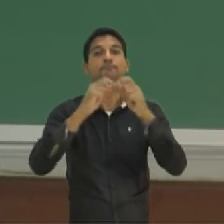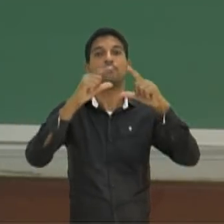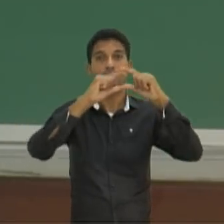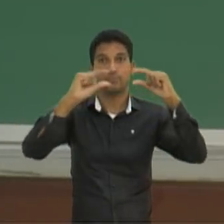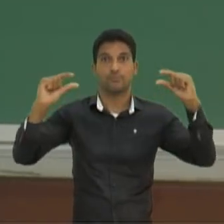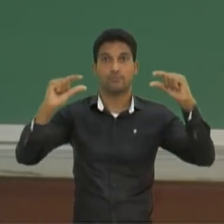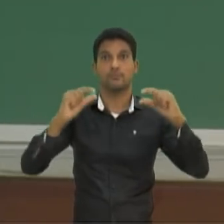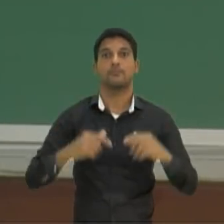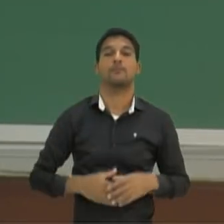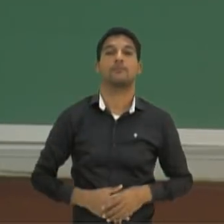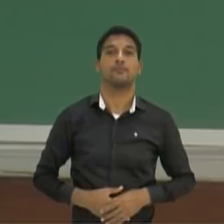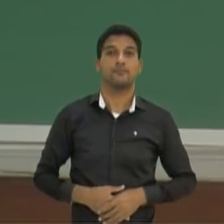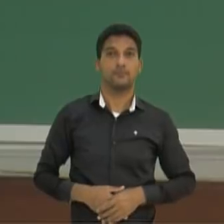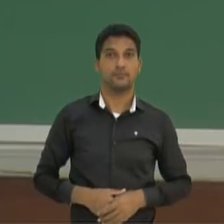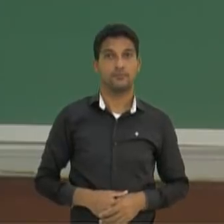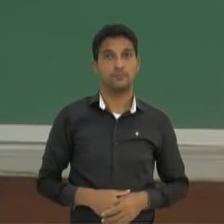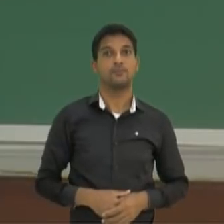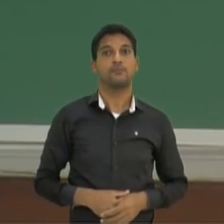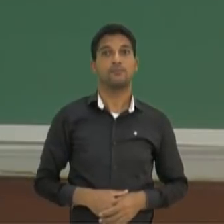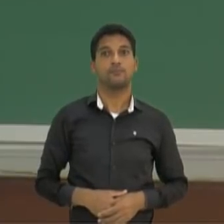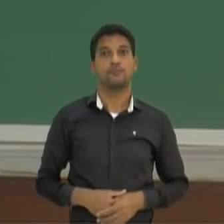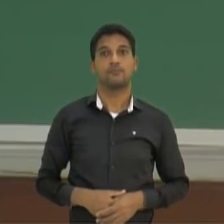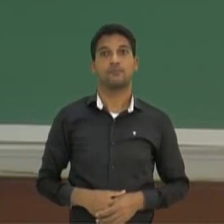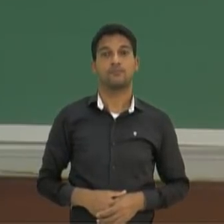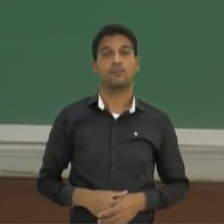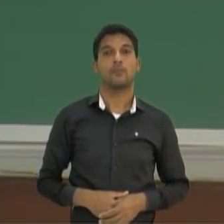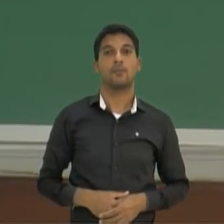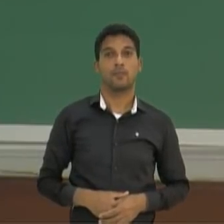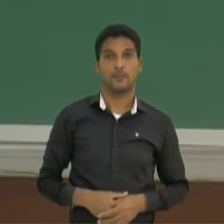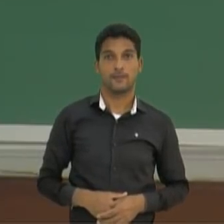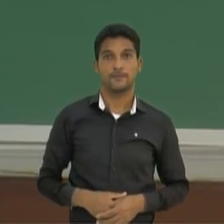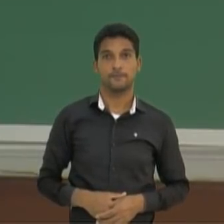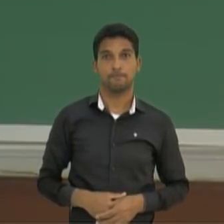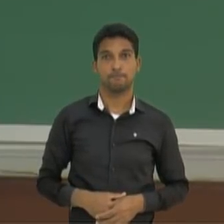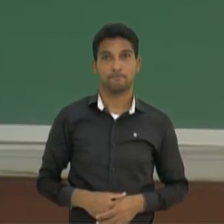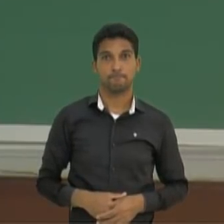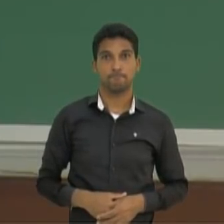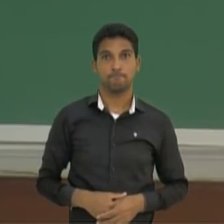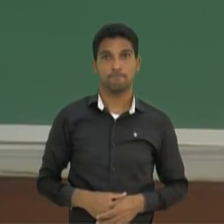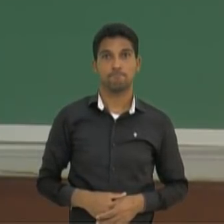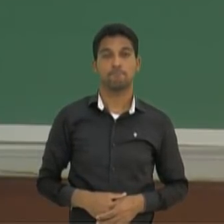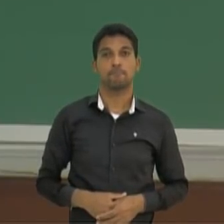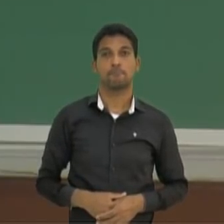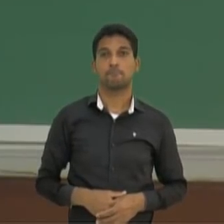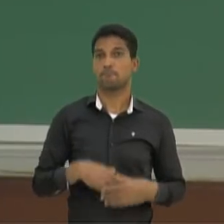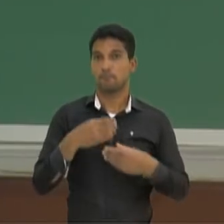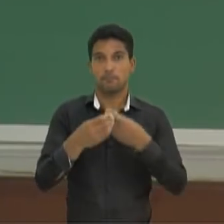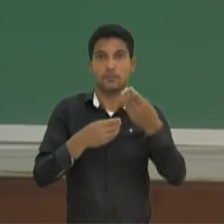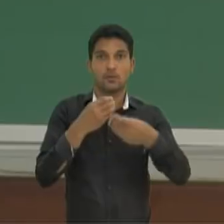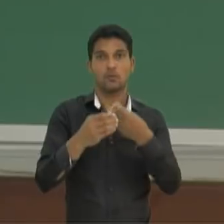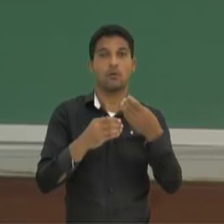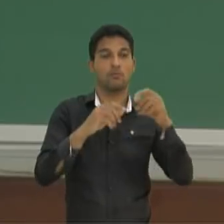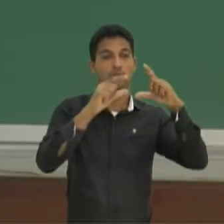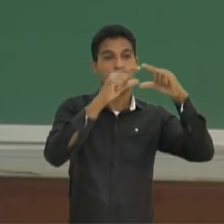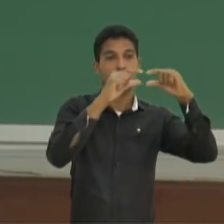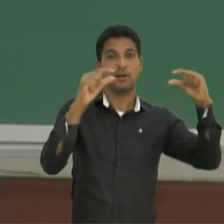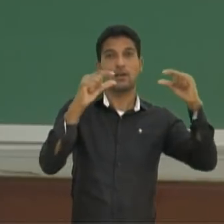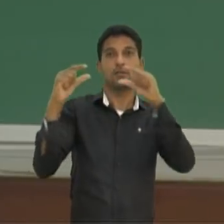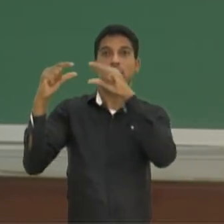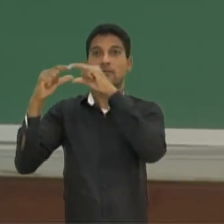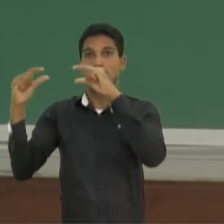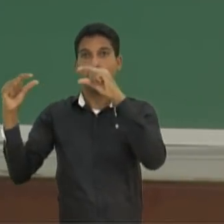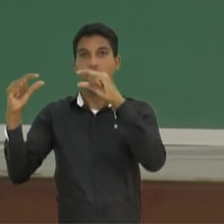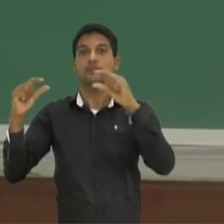ou estados de espírito, né? De animosidade das pessoas dentro de uma frase. Como que eu somo isso? Por meio